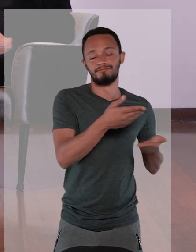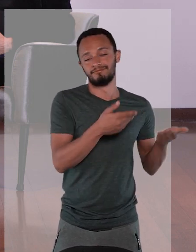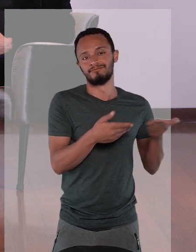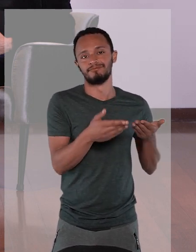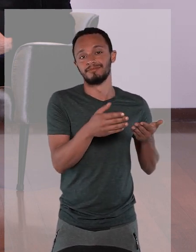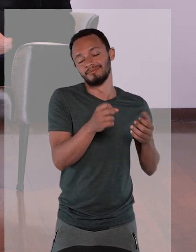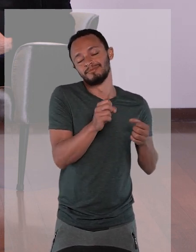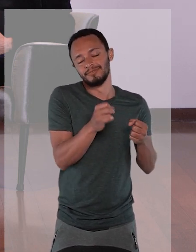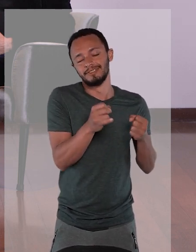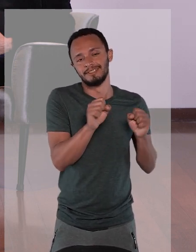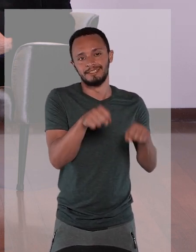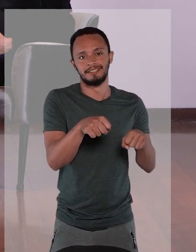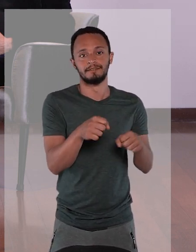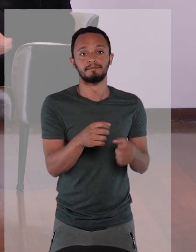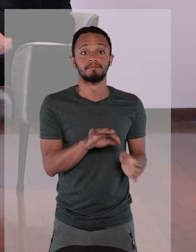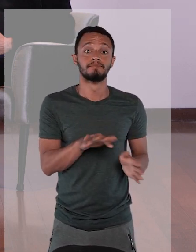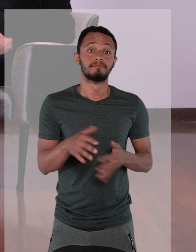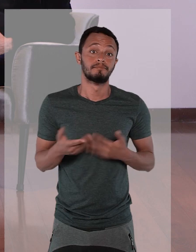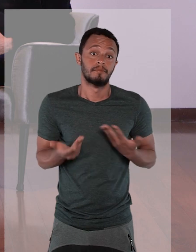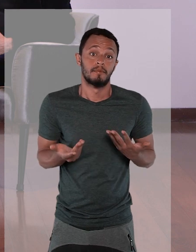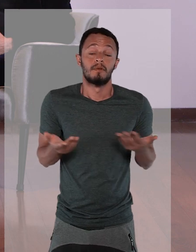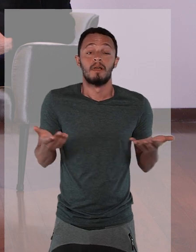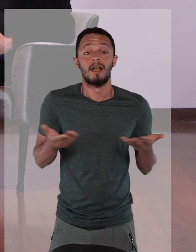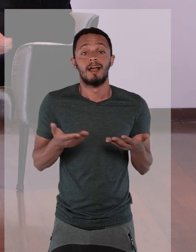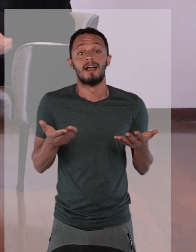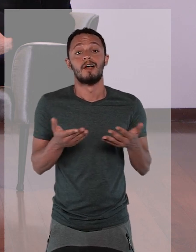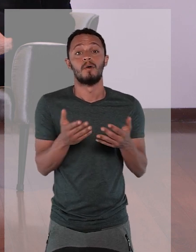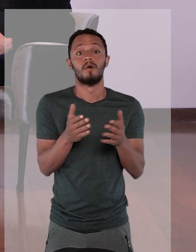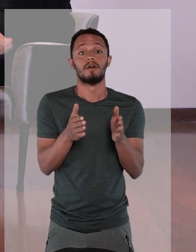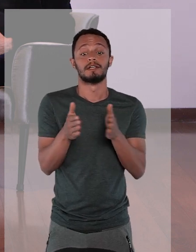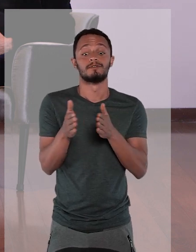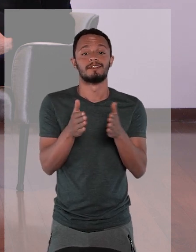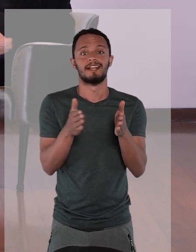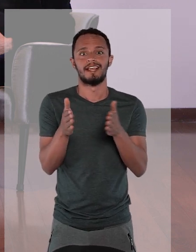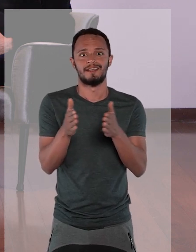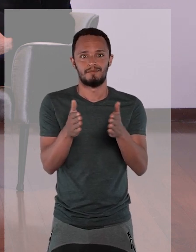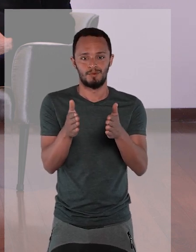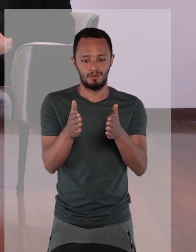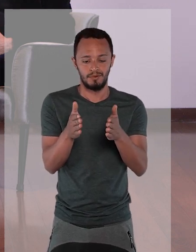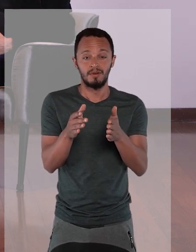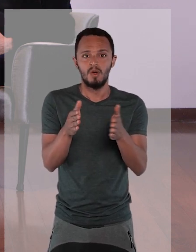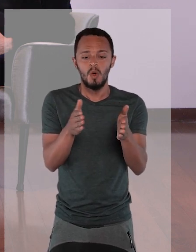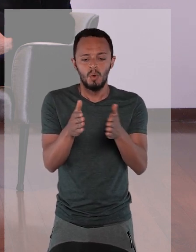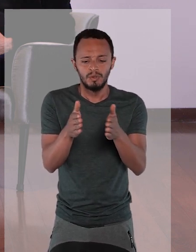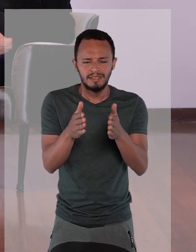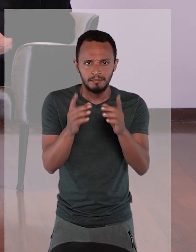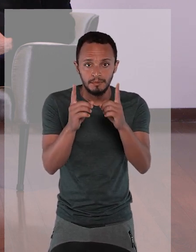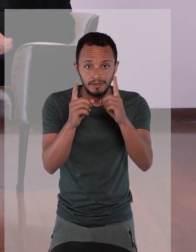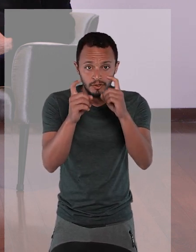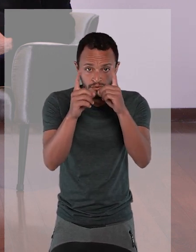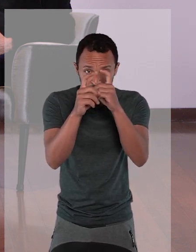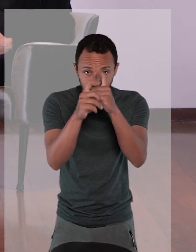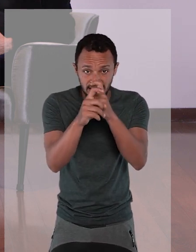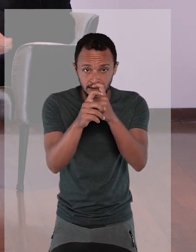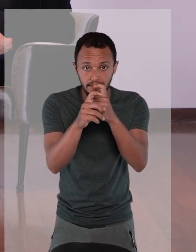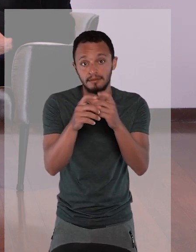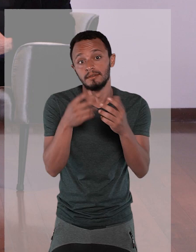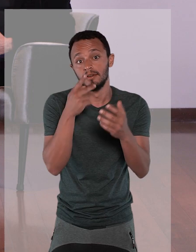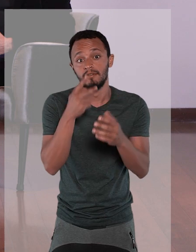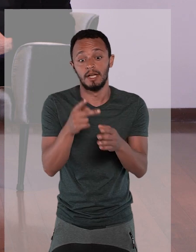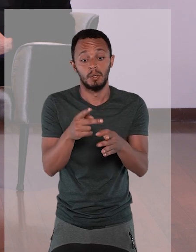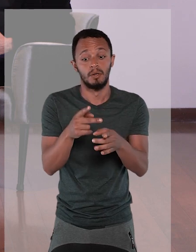tempos, né, Afonso, quando eu escrevo para alguém que digo assim, nós vamos vencer esses tempos difíceis, eu hoje digo com